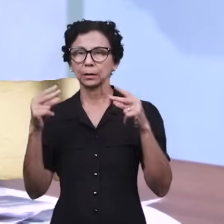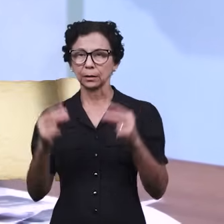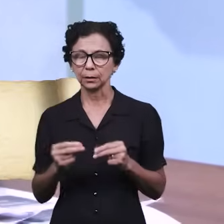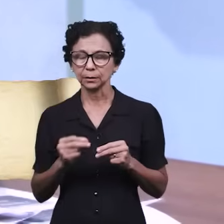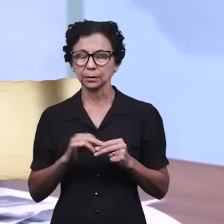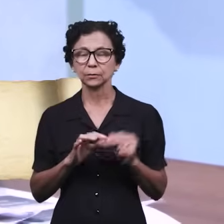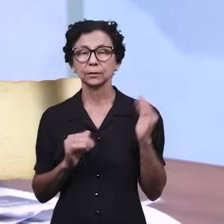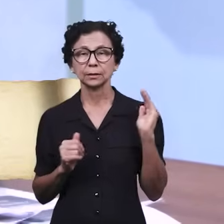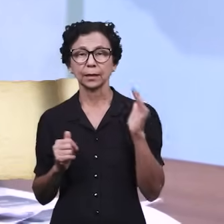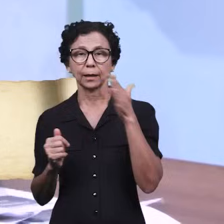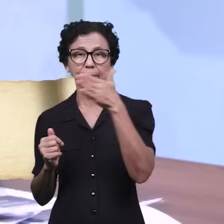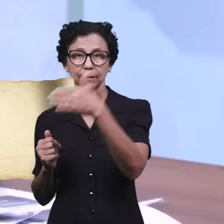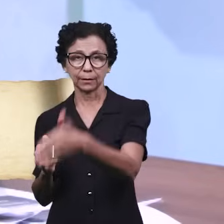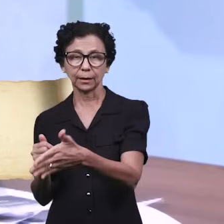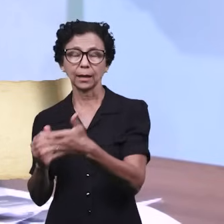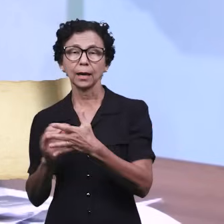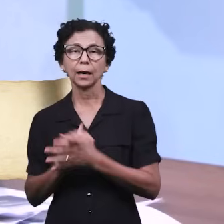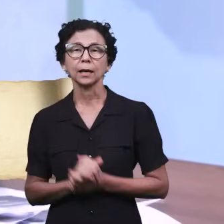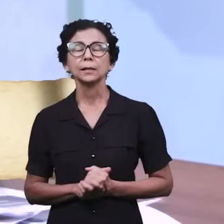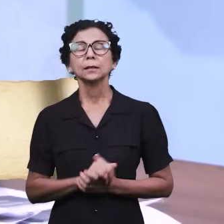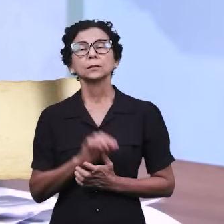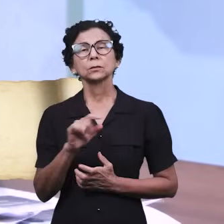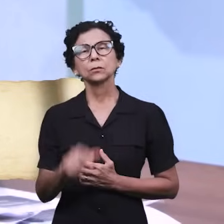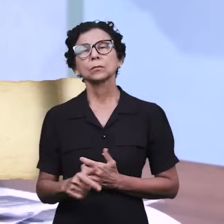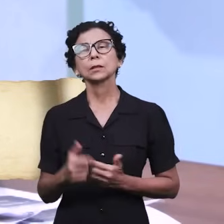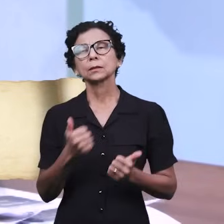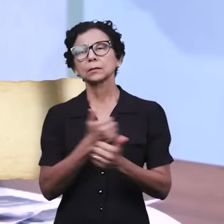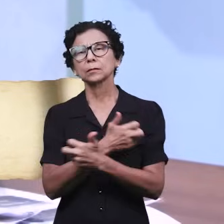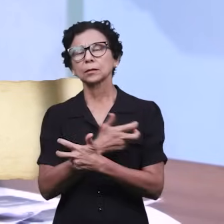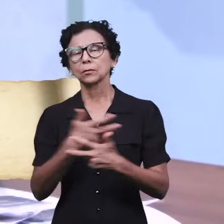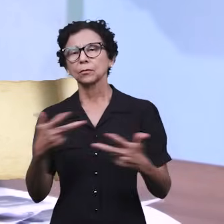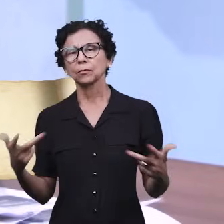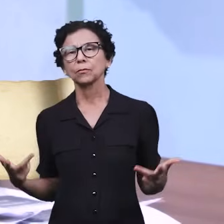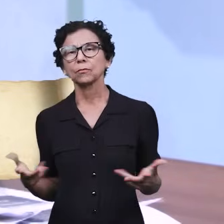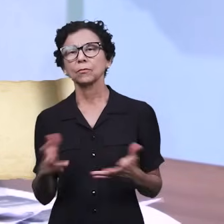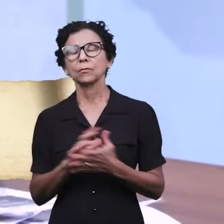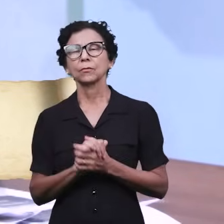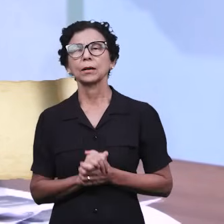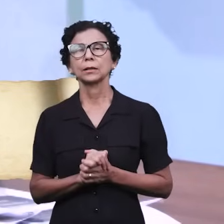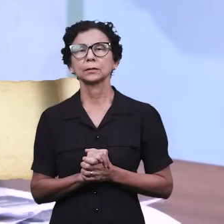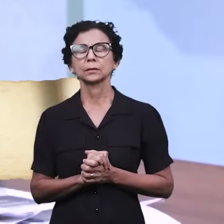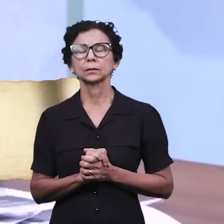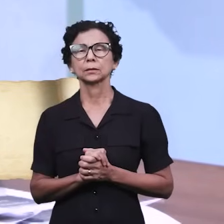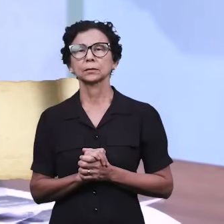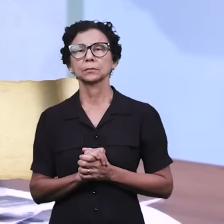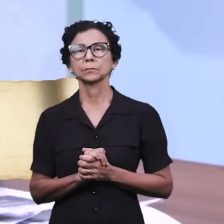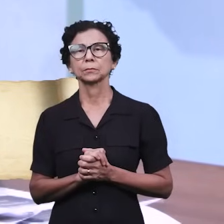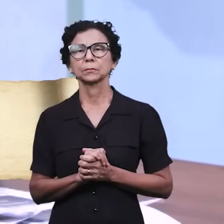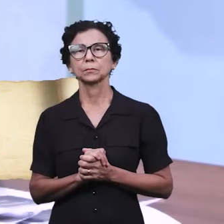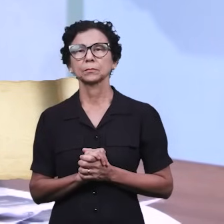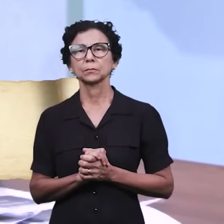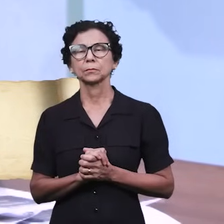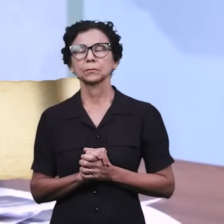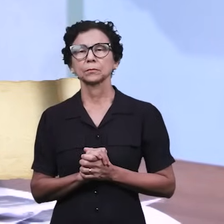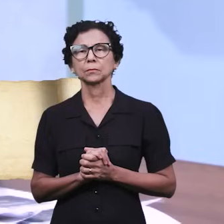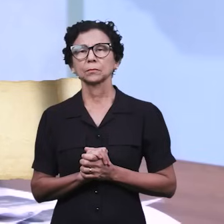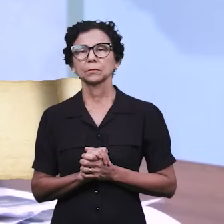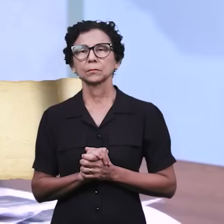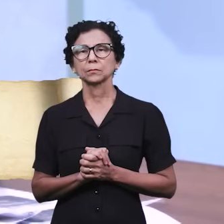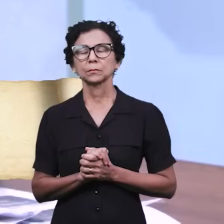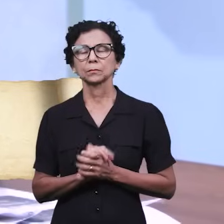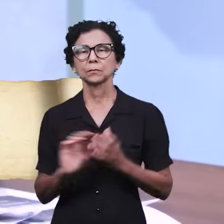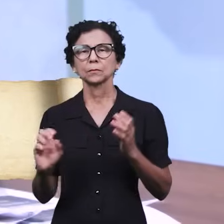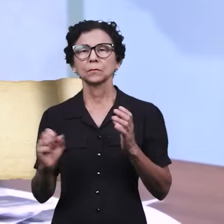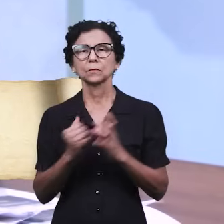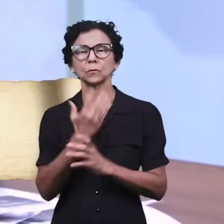que trouxerem da tua terra, que te dá o Senhor, teu Deus, e as porás num cesto, e irás ao lugar